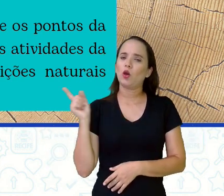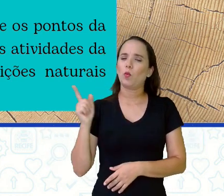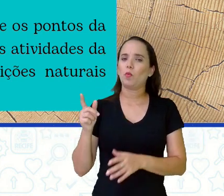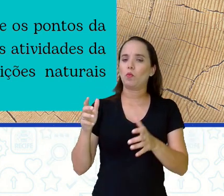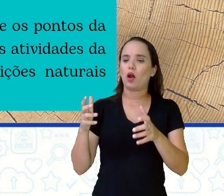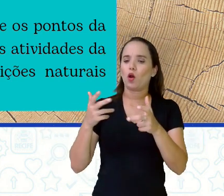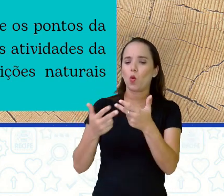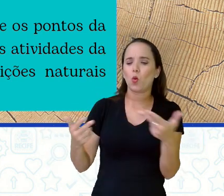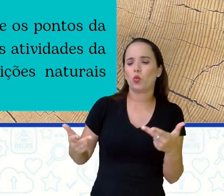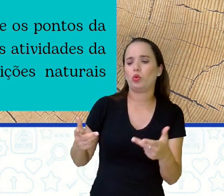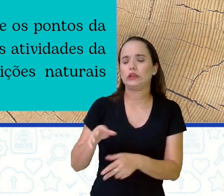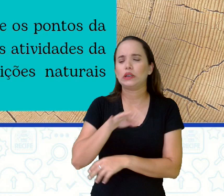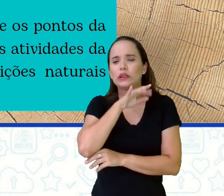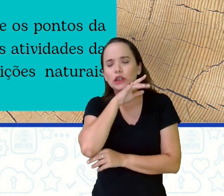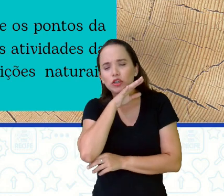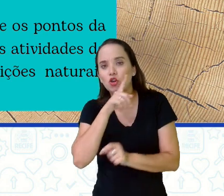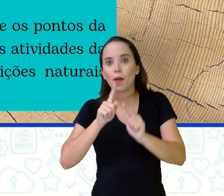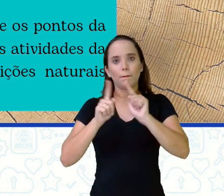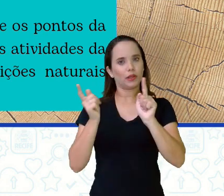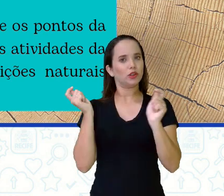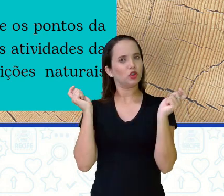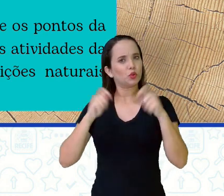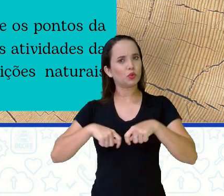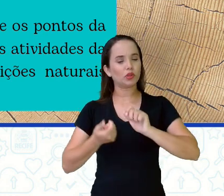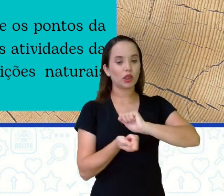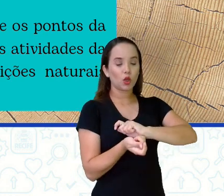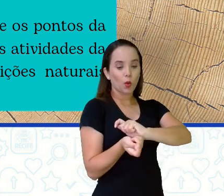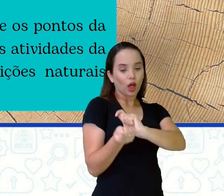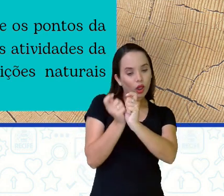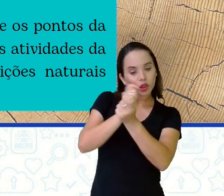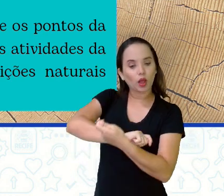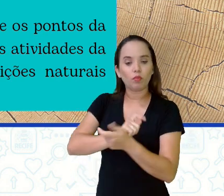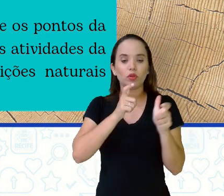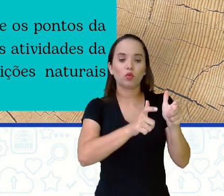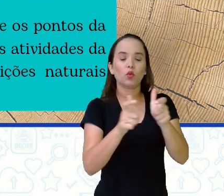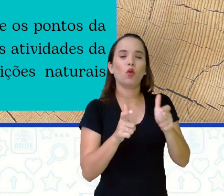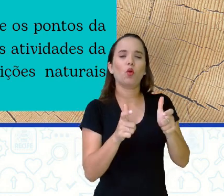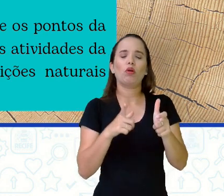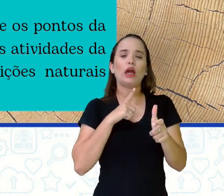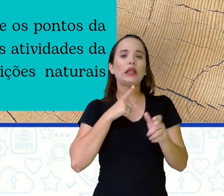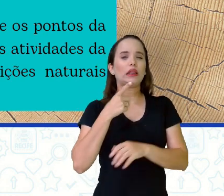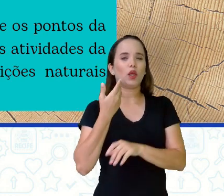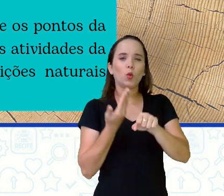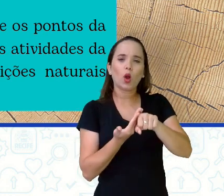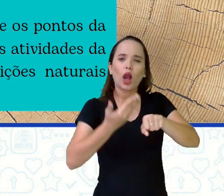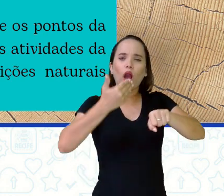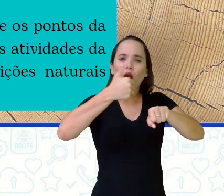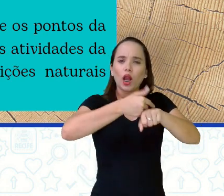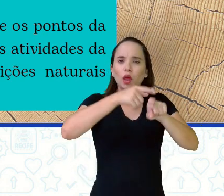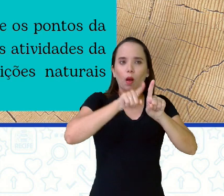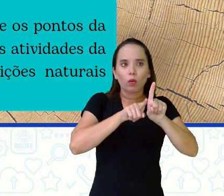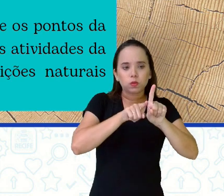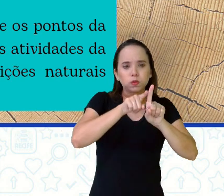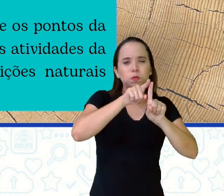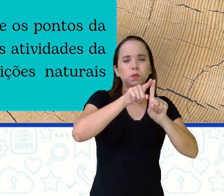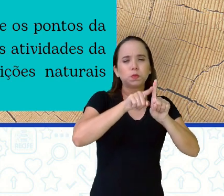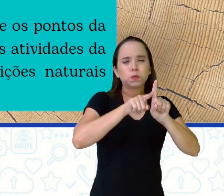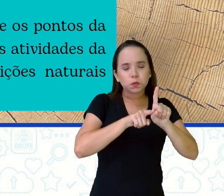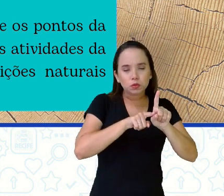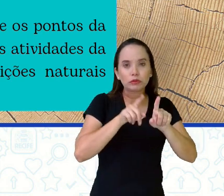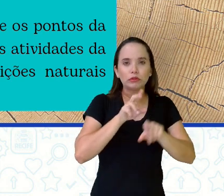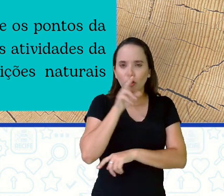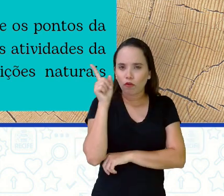né, e conseguiram se adaptar em um lugar de temperaturas extremas, de clima rigoroso, né, que boa